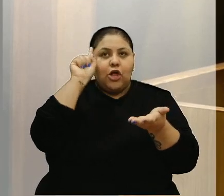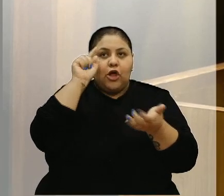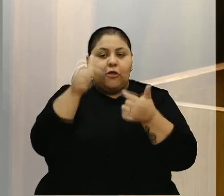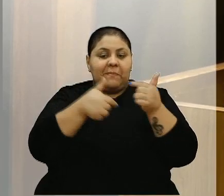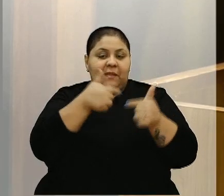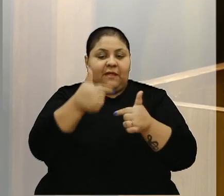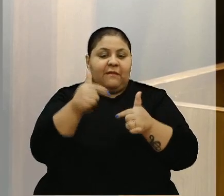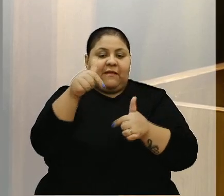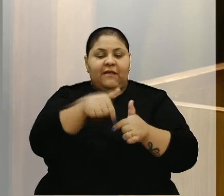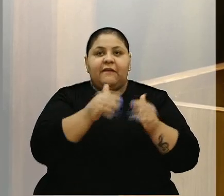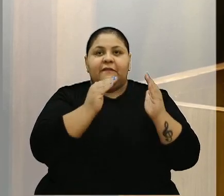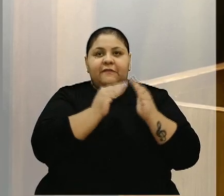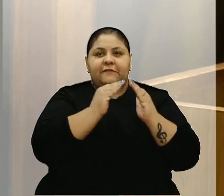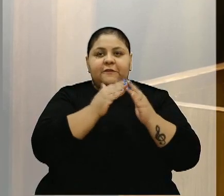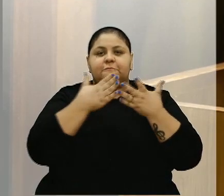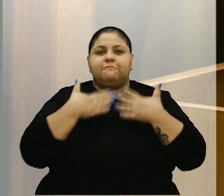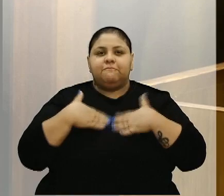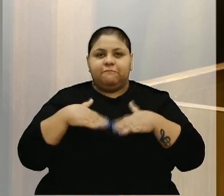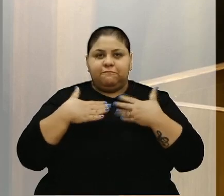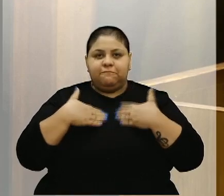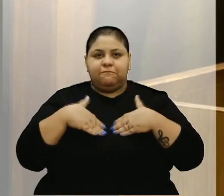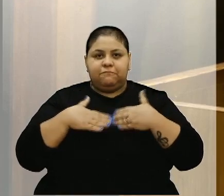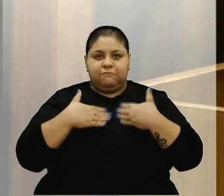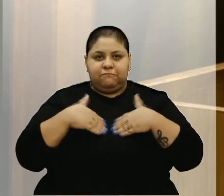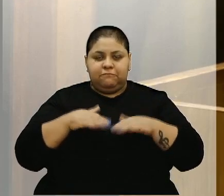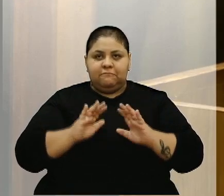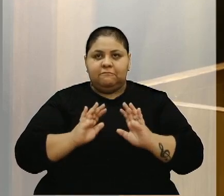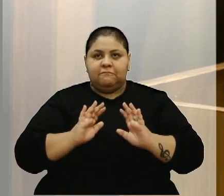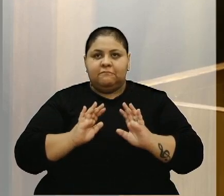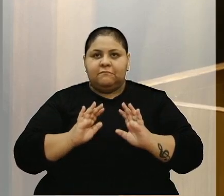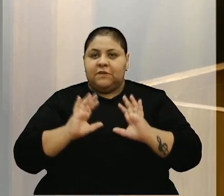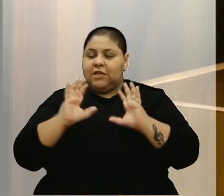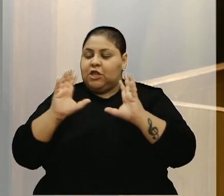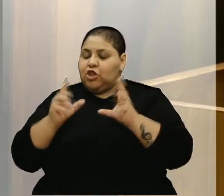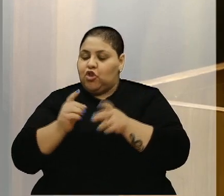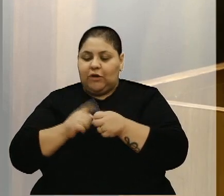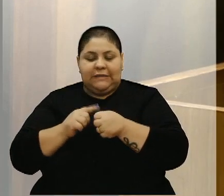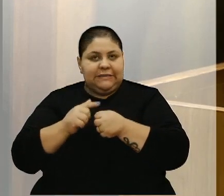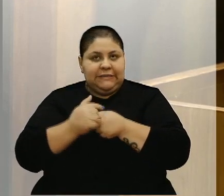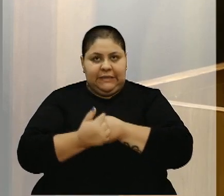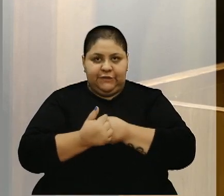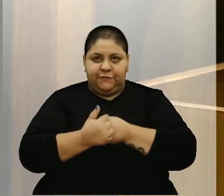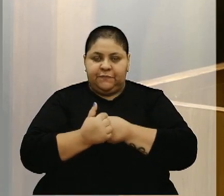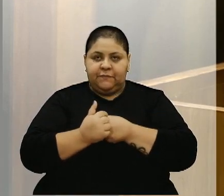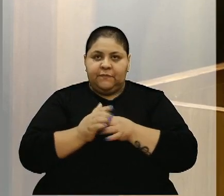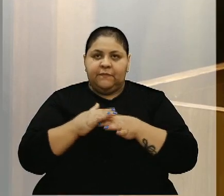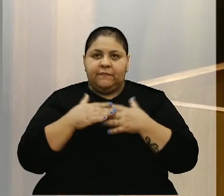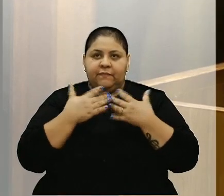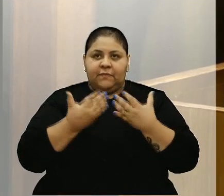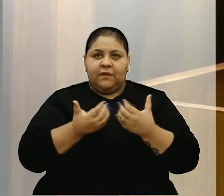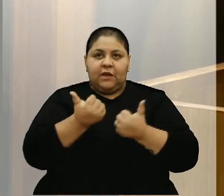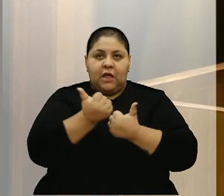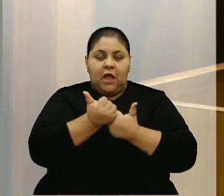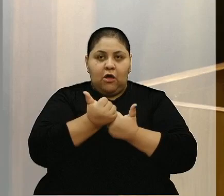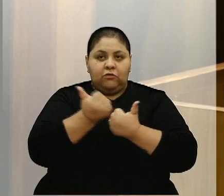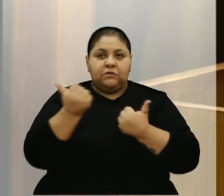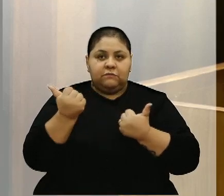aqui nessa casa com mais tranquilidade em prol da nossa cidade. Aos